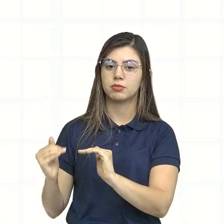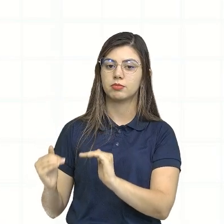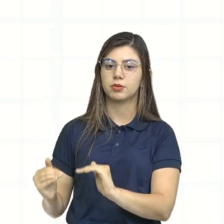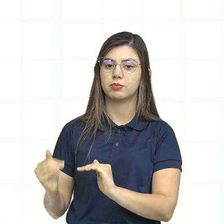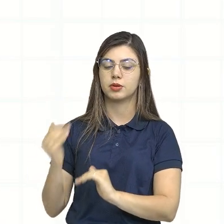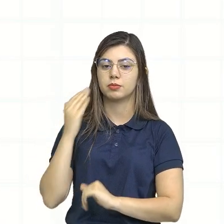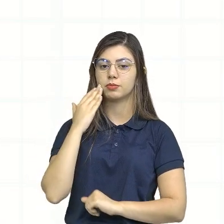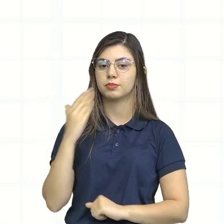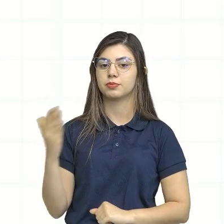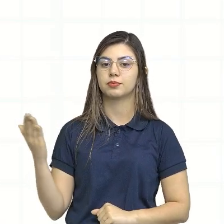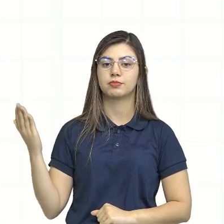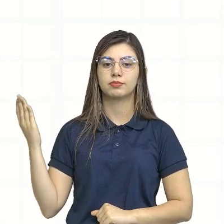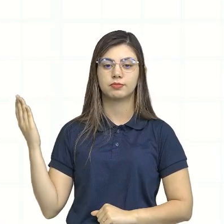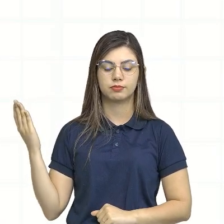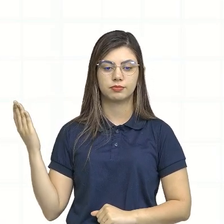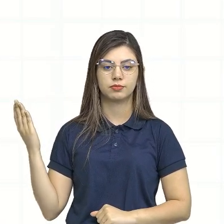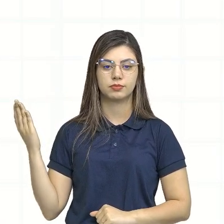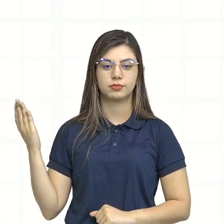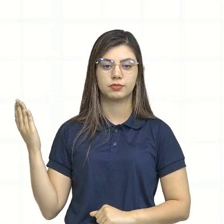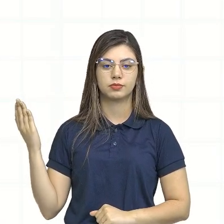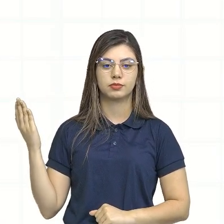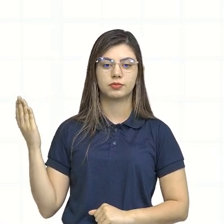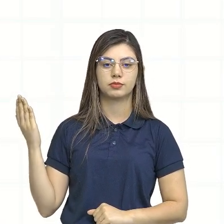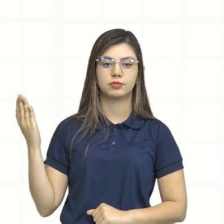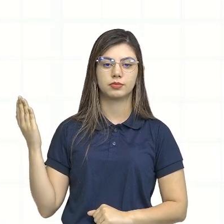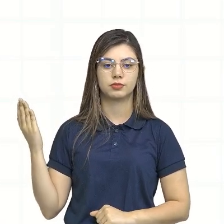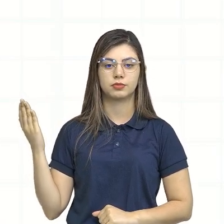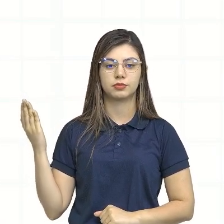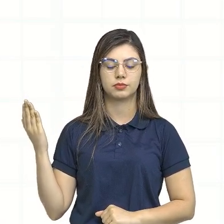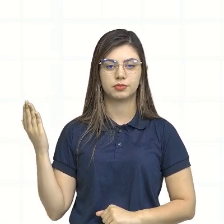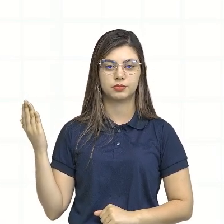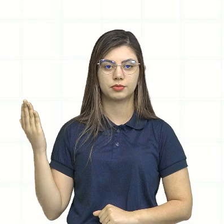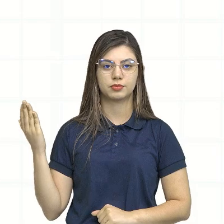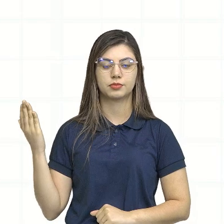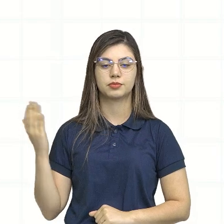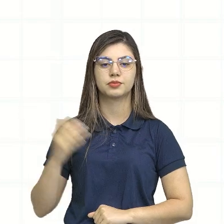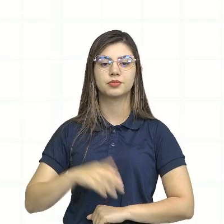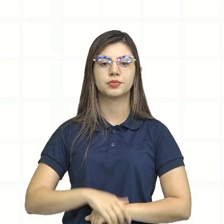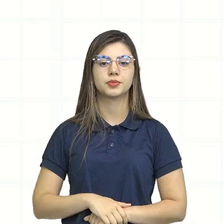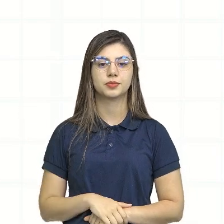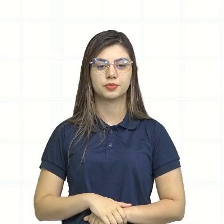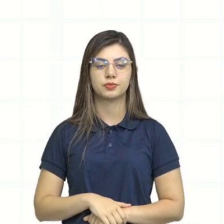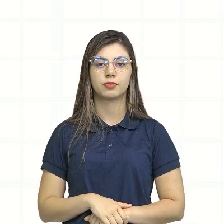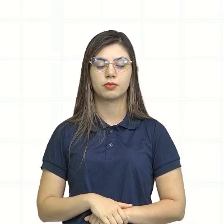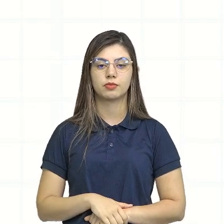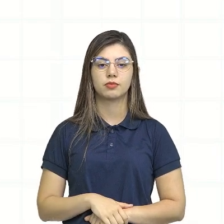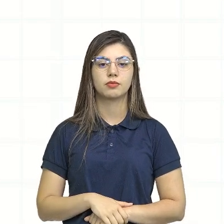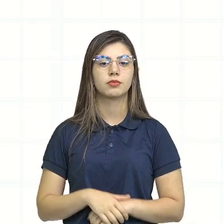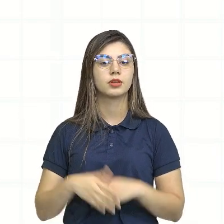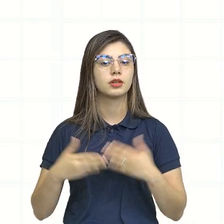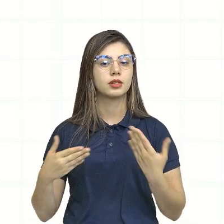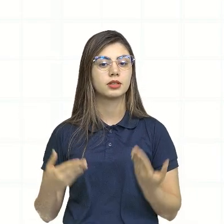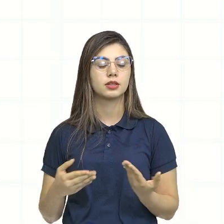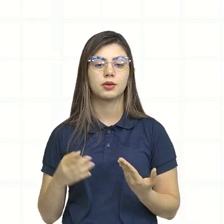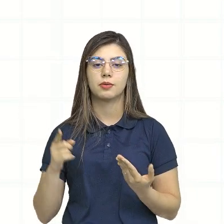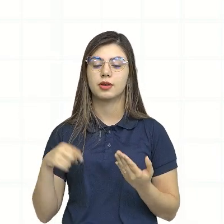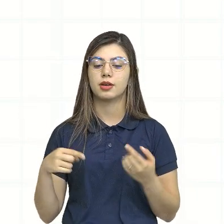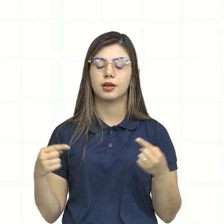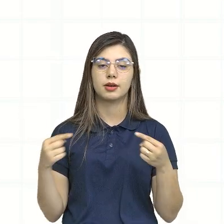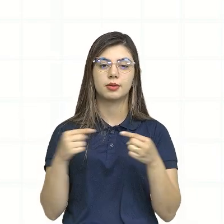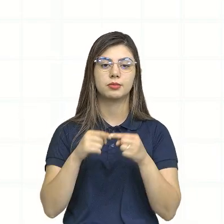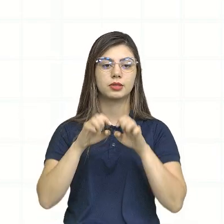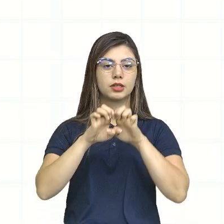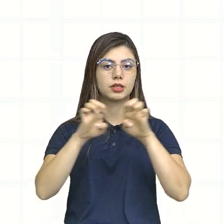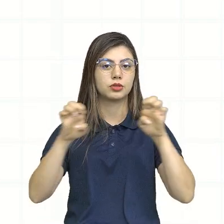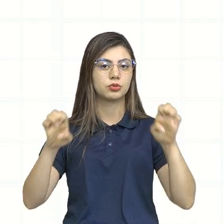fight, lutar, tell, falar, dizer, read, ler. Então, é sempre essa estrutura aqui